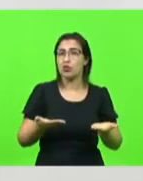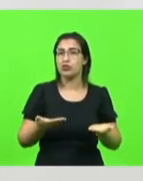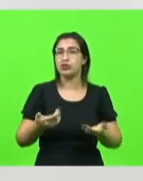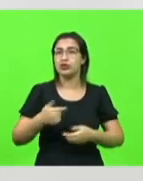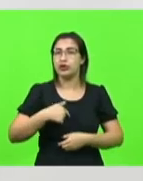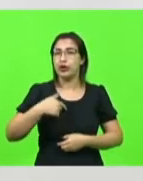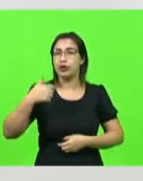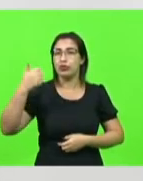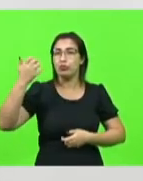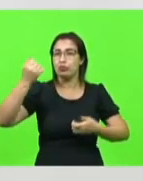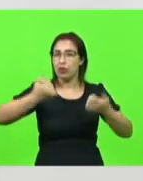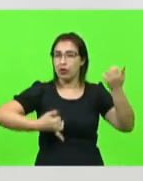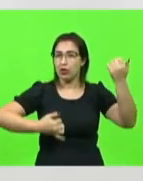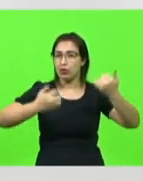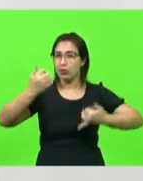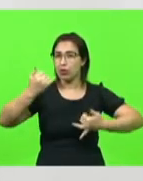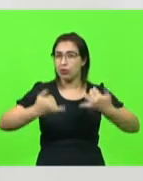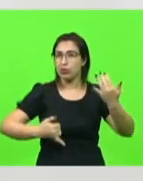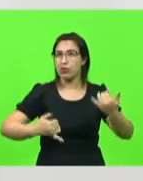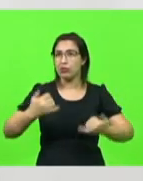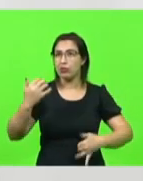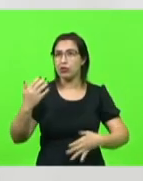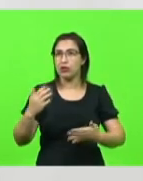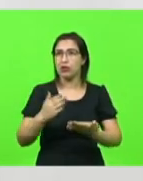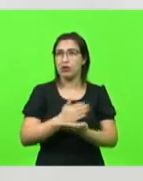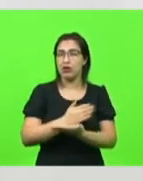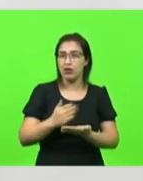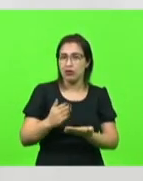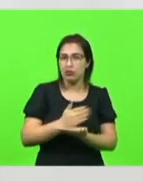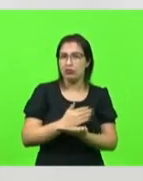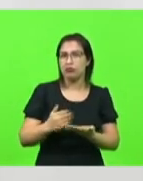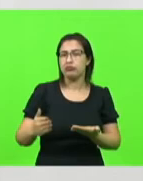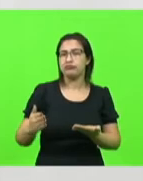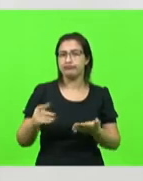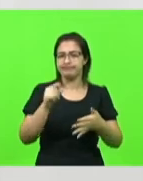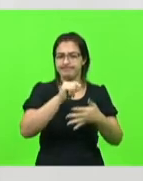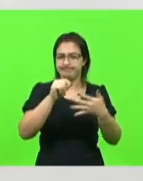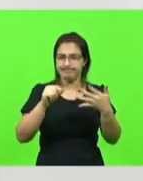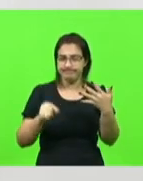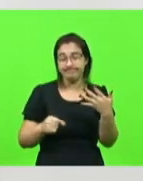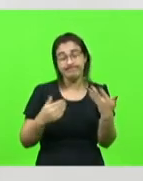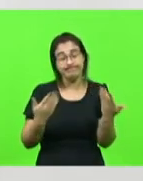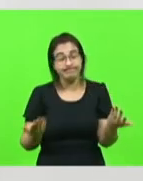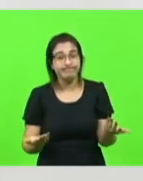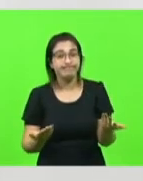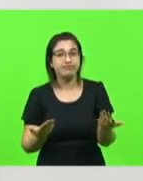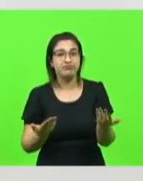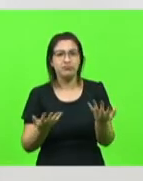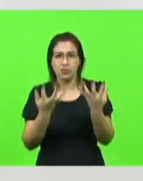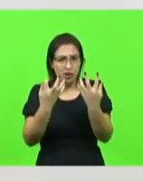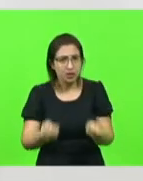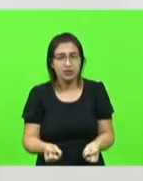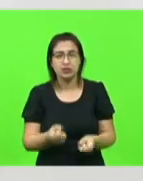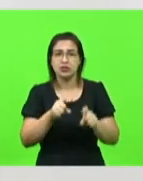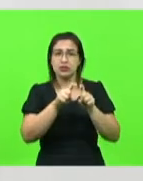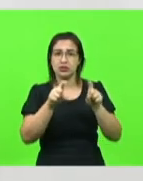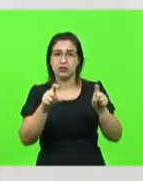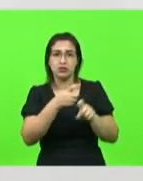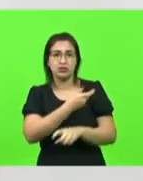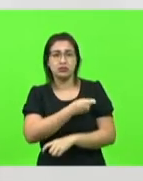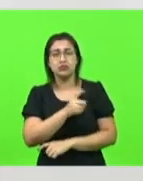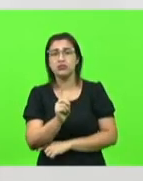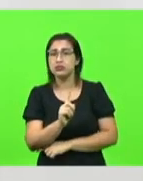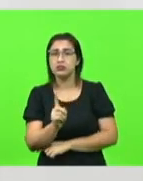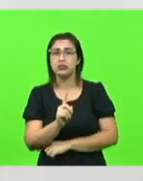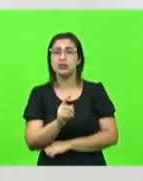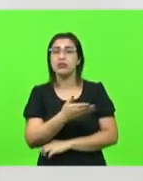verbalizei aqui, alguns pontos que eu só arranhei a superfície? Então, cidadão catarinense, não se curve ao passaporte sanitário. Ele está cerceando a